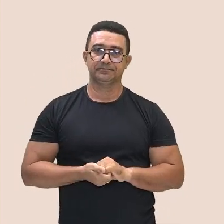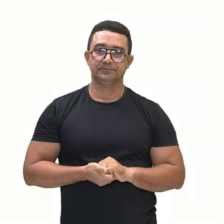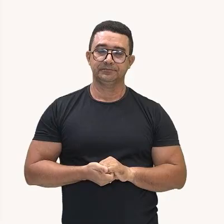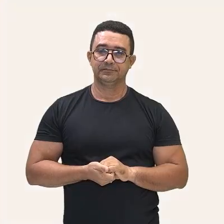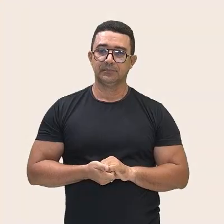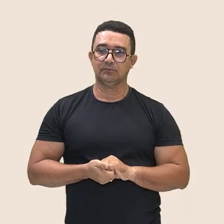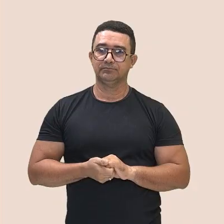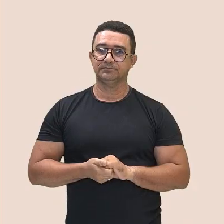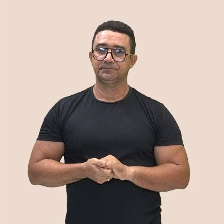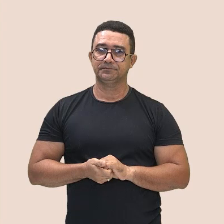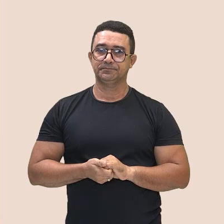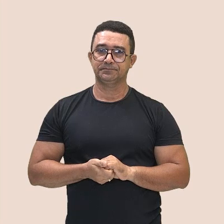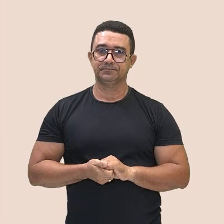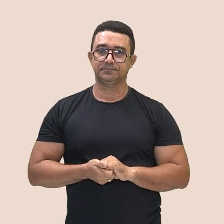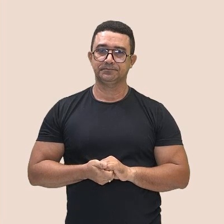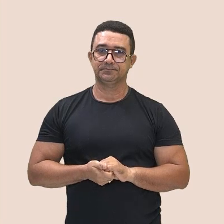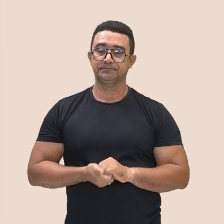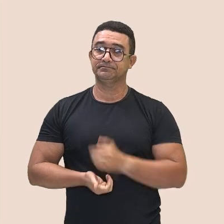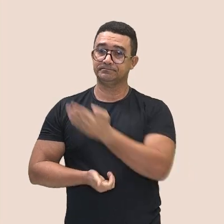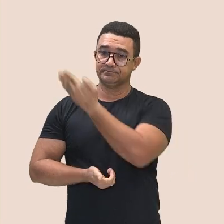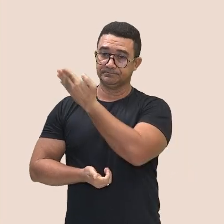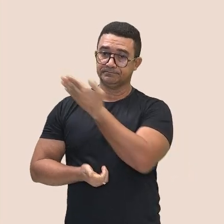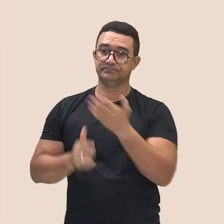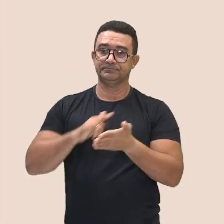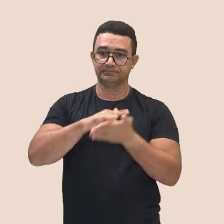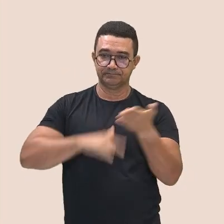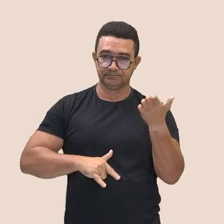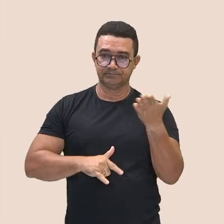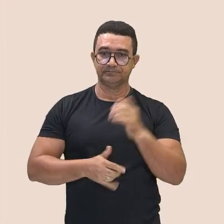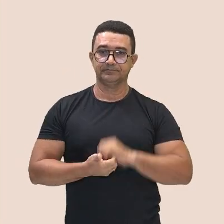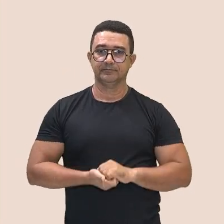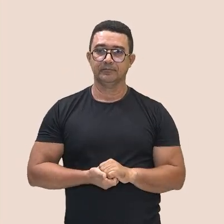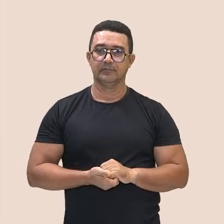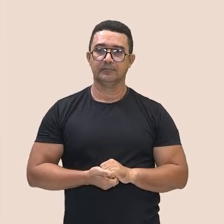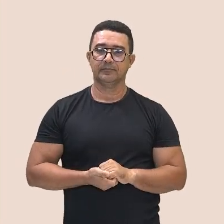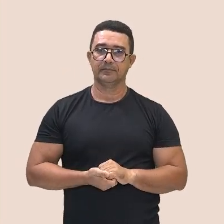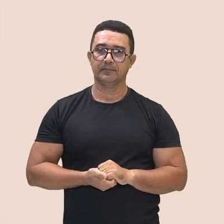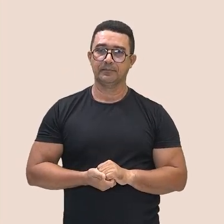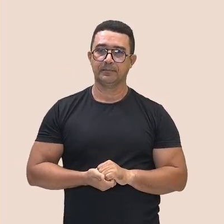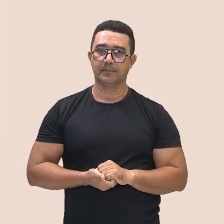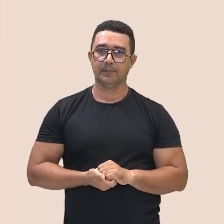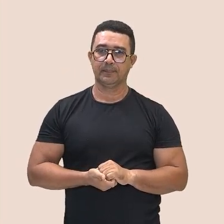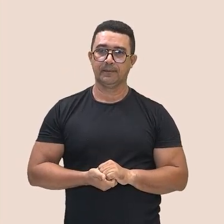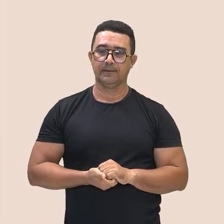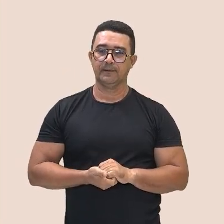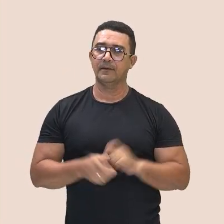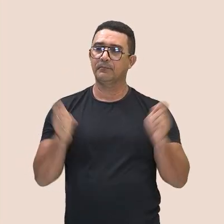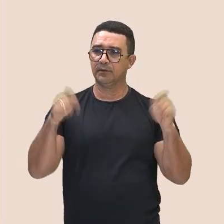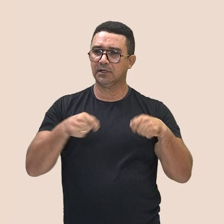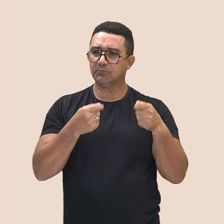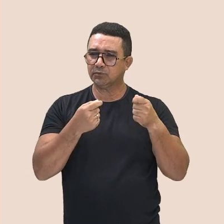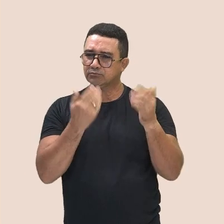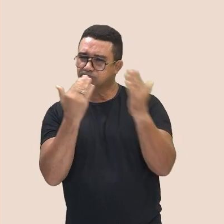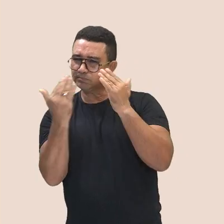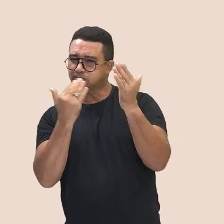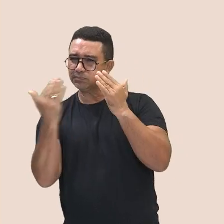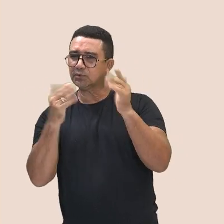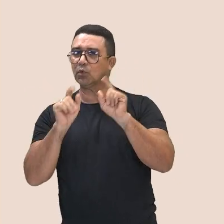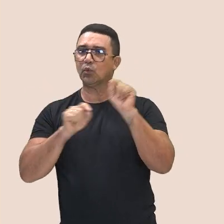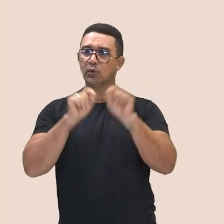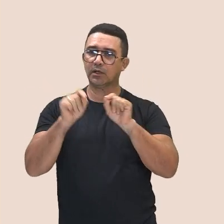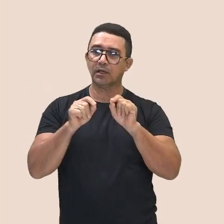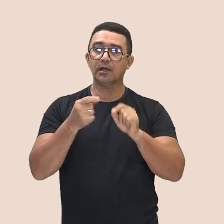Amapá. No mapa do Tratado de Madrid, de 1750, podemos analisar a representação